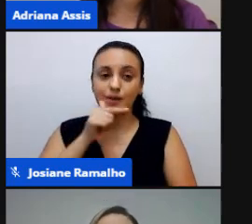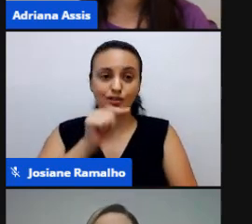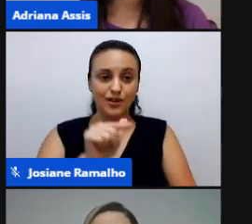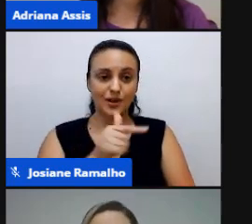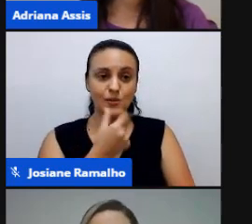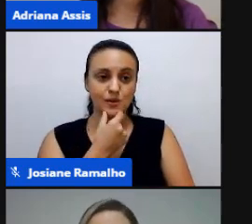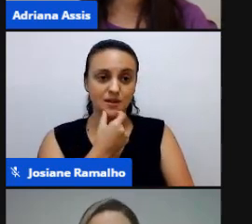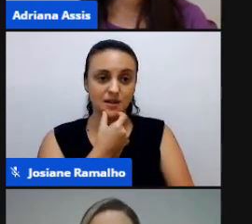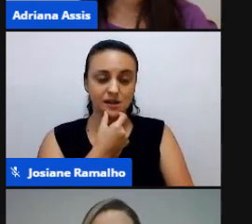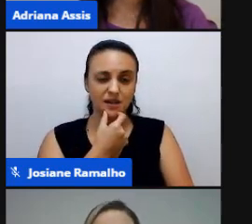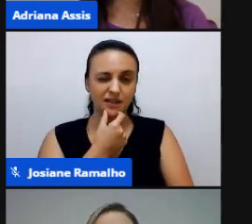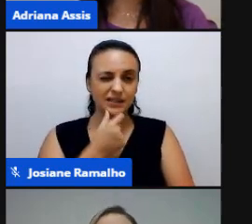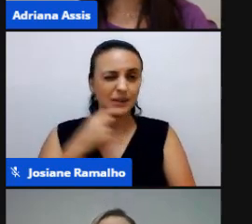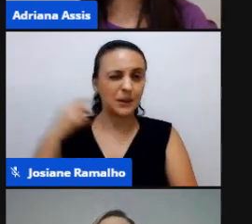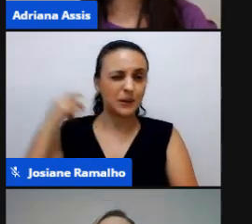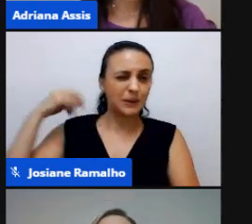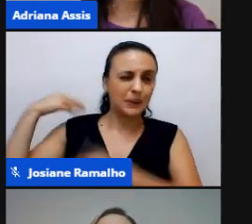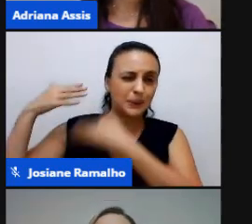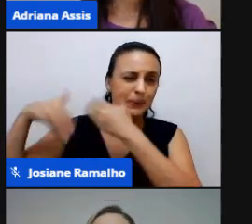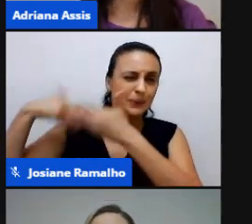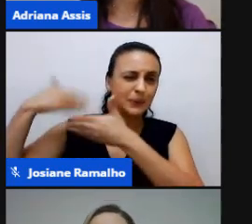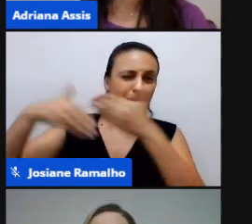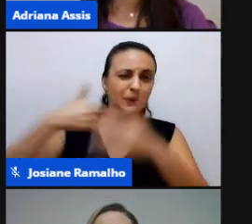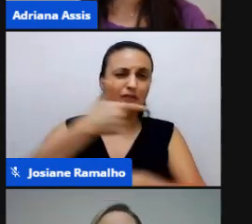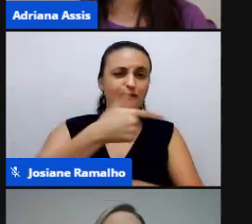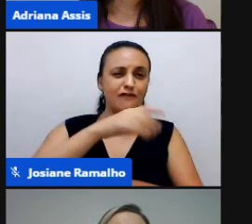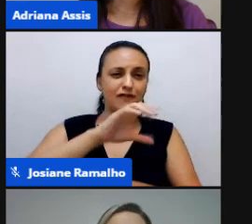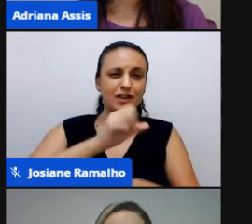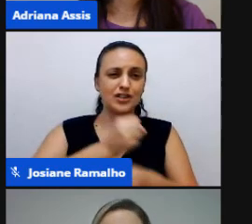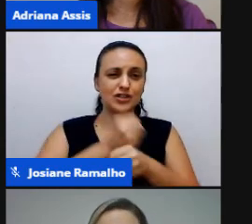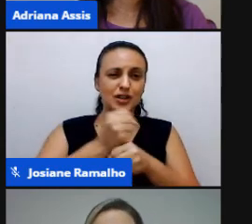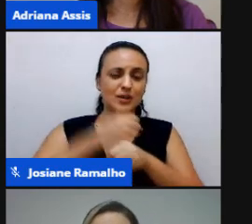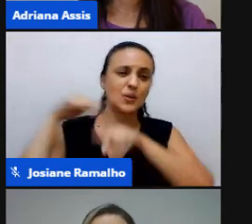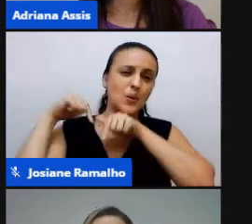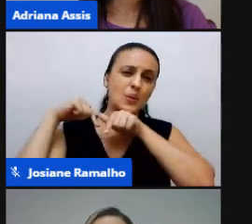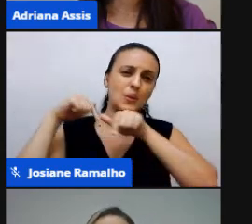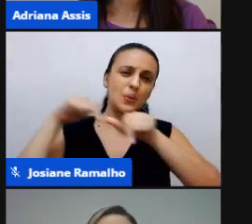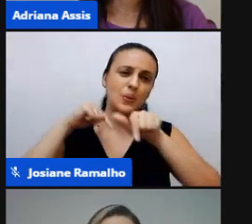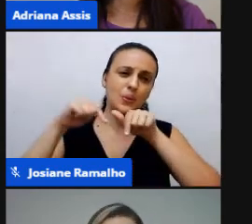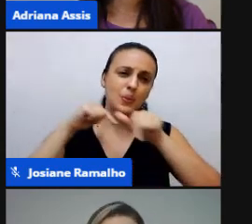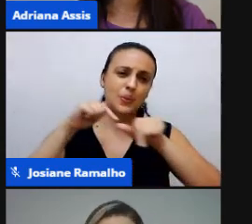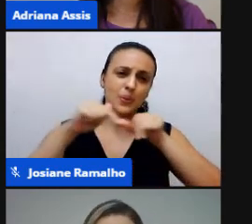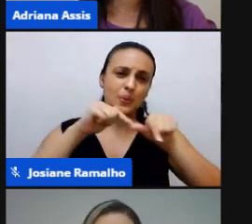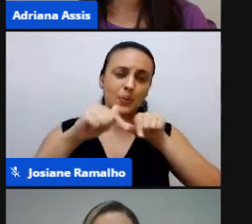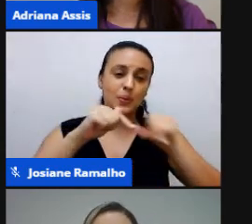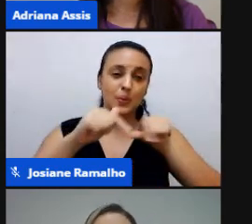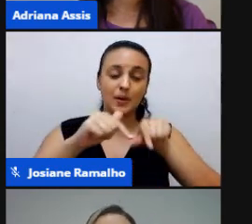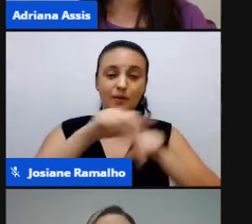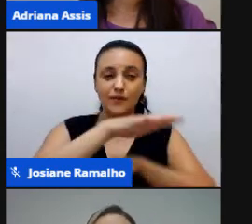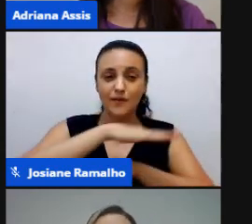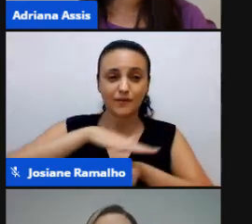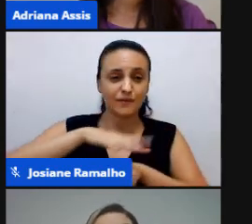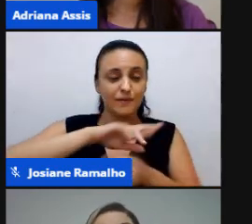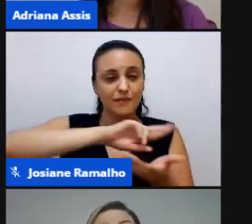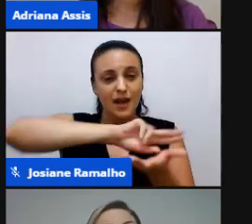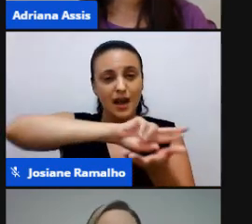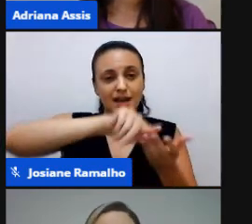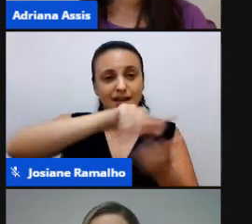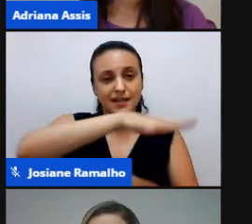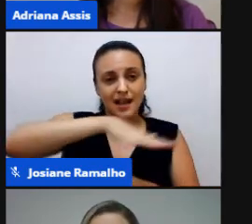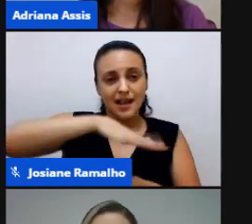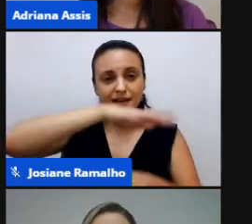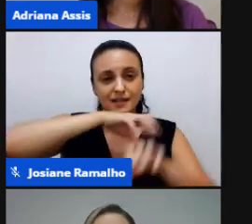de mais de 20 anos em sala de aula e em diversos setores da educação. E é